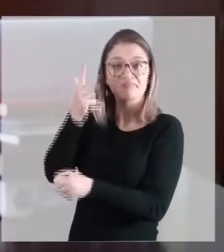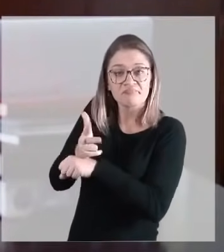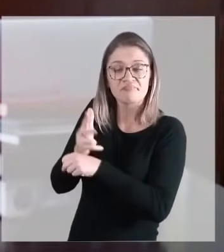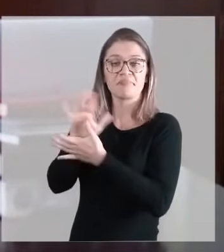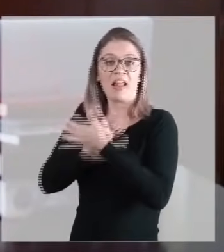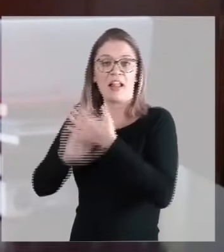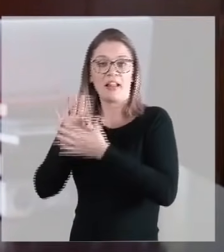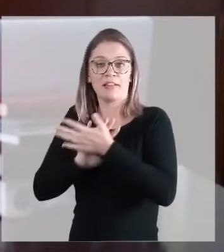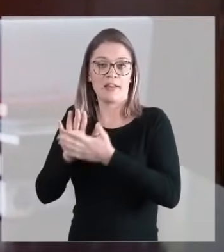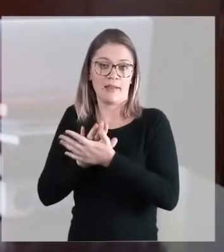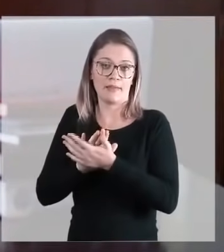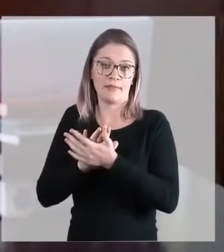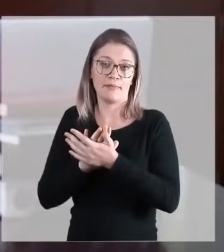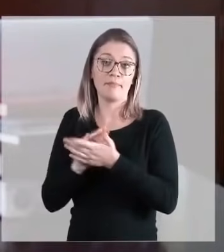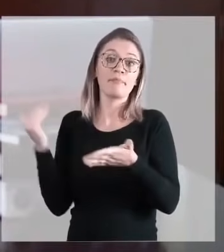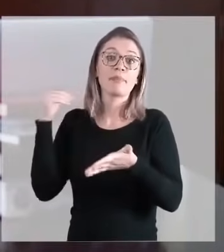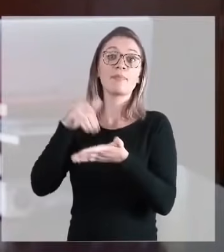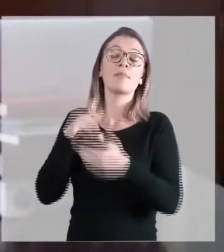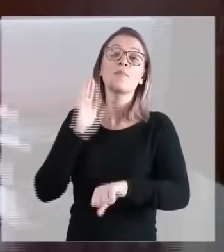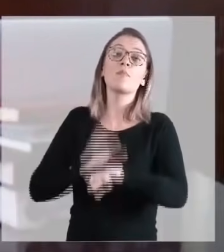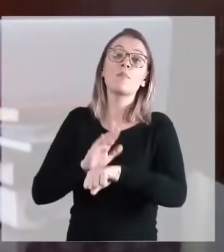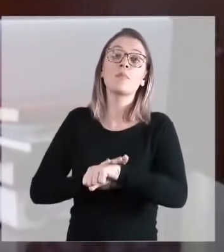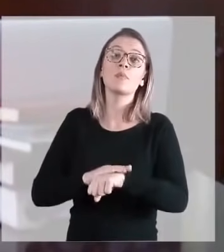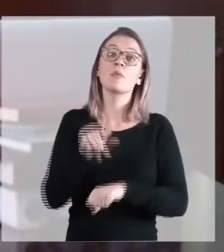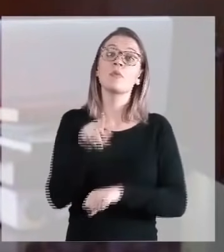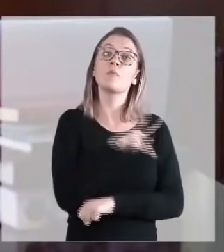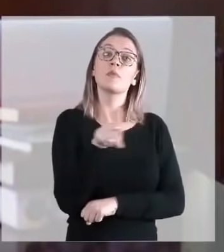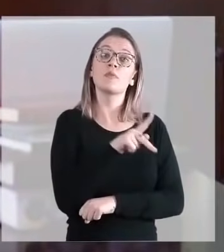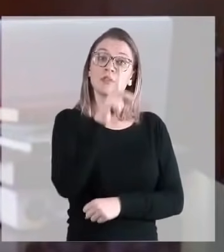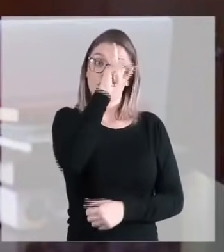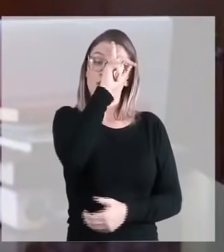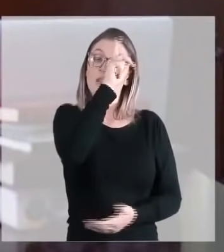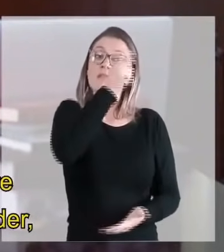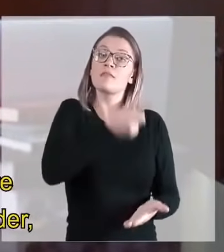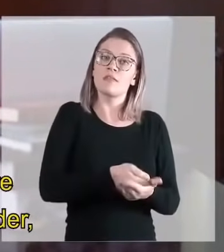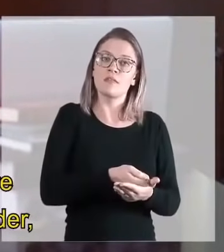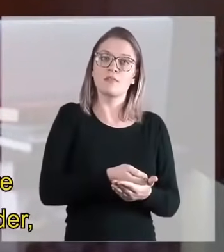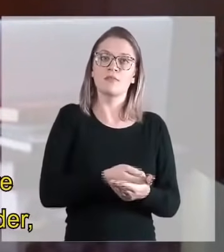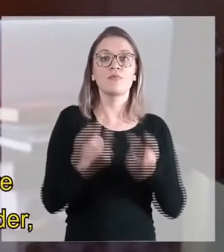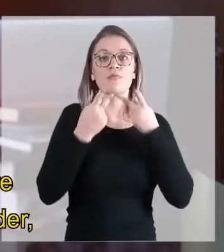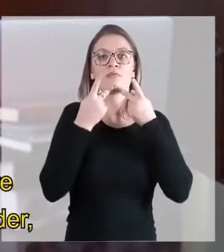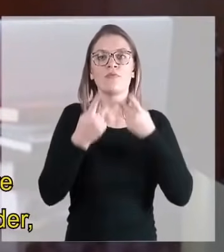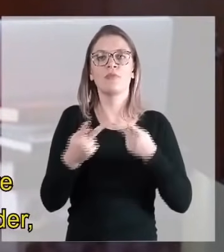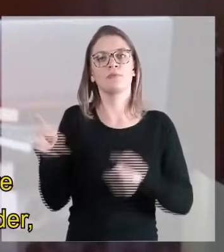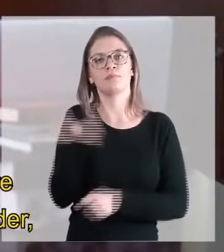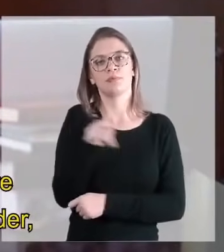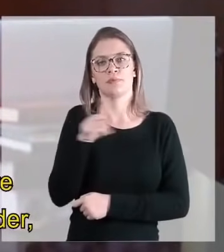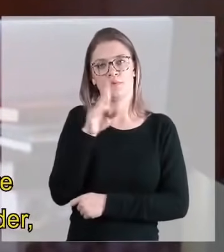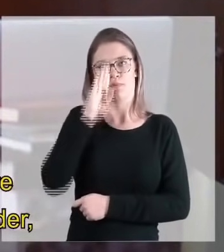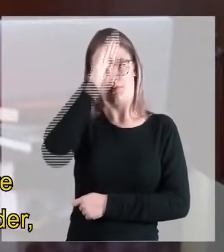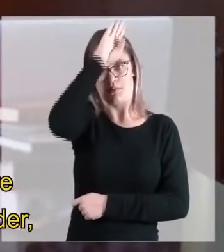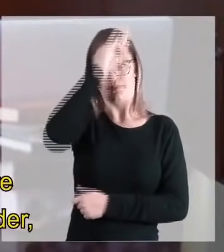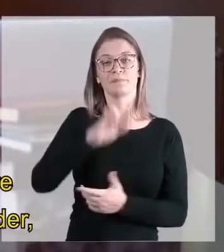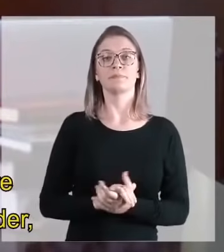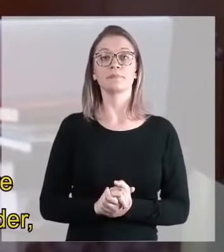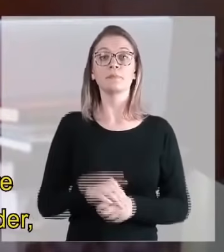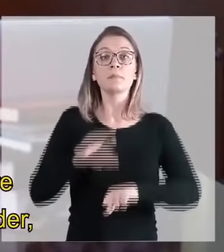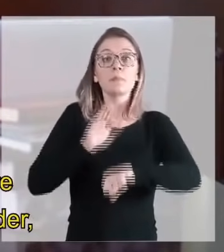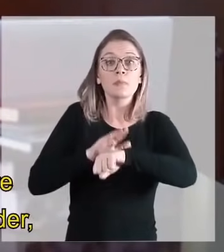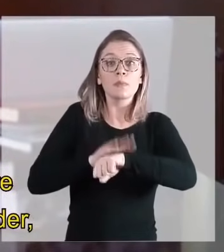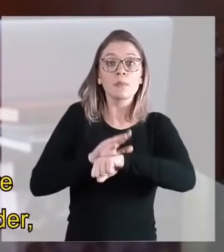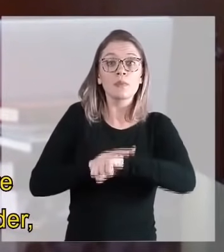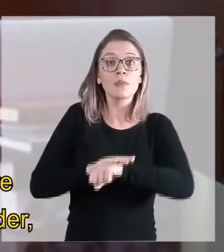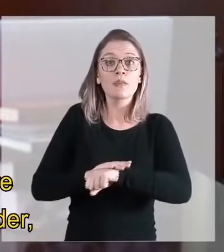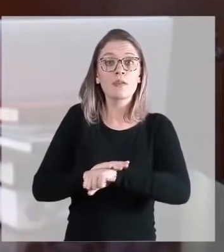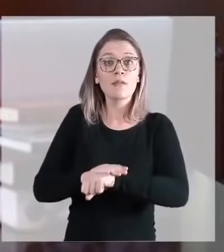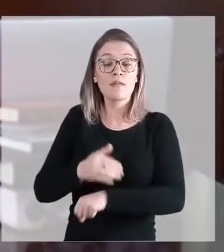inclusive adolescentes, são evangélicos, né? São crentes. A mãe chegou a conversar com a direção, mas sem muito conhecimento sobre o direito, sobre os seus direitos ou